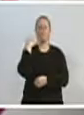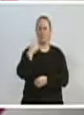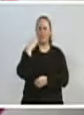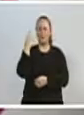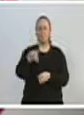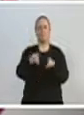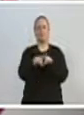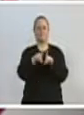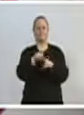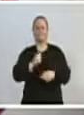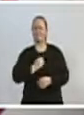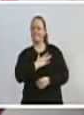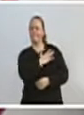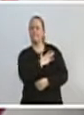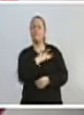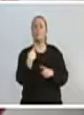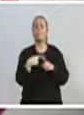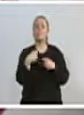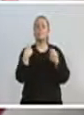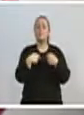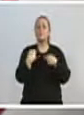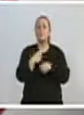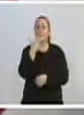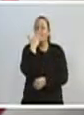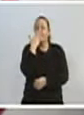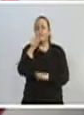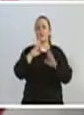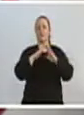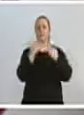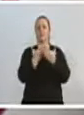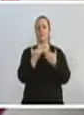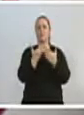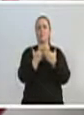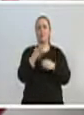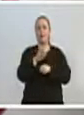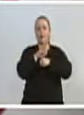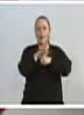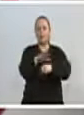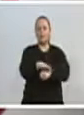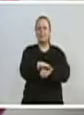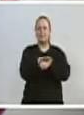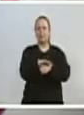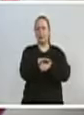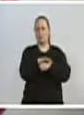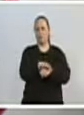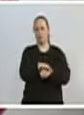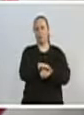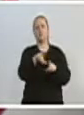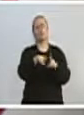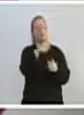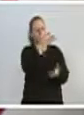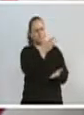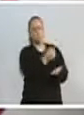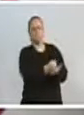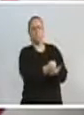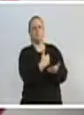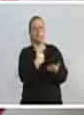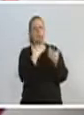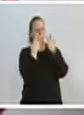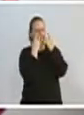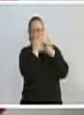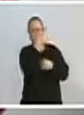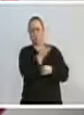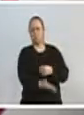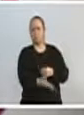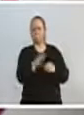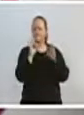para que possa ocorrer na frente das escolas, para melhorar a segurança dos alunos. Fica o relato de V. Exª reconhecido por este vereador, e a